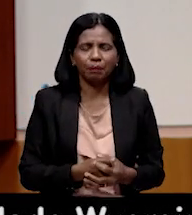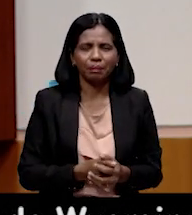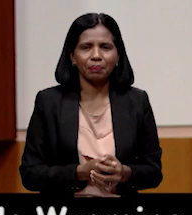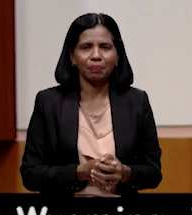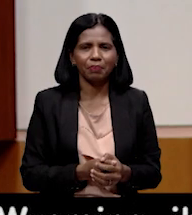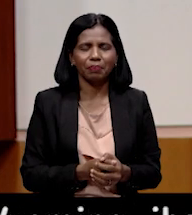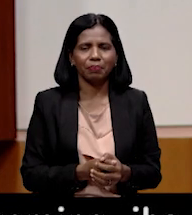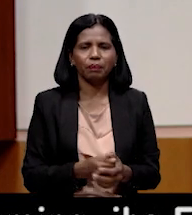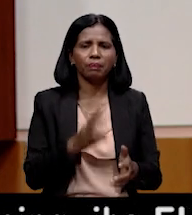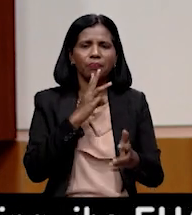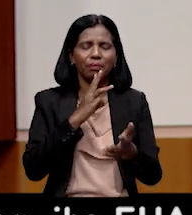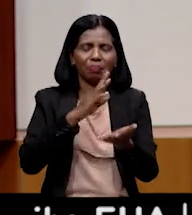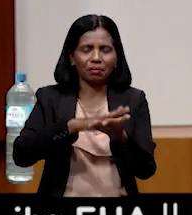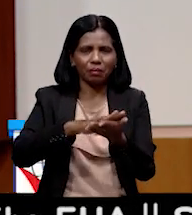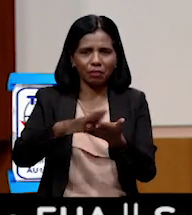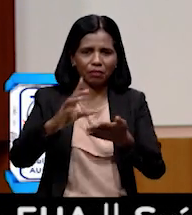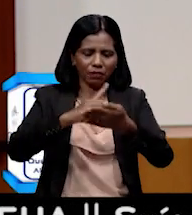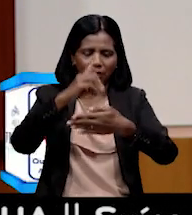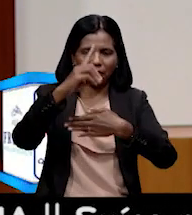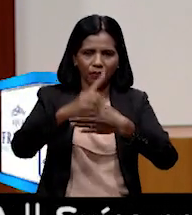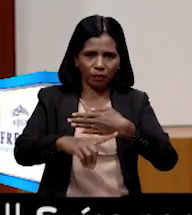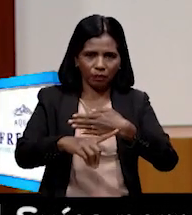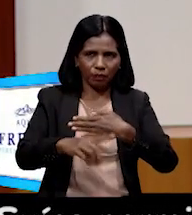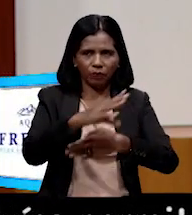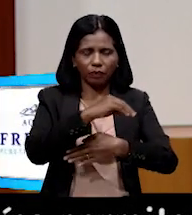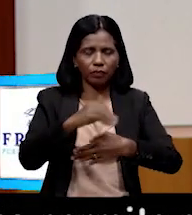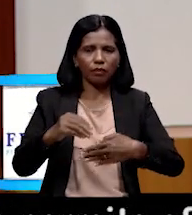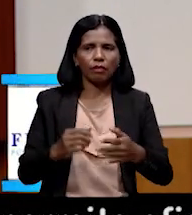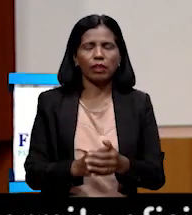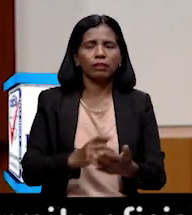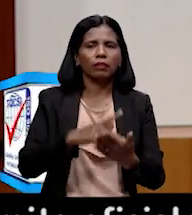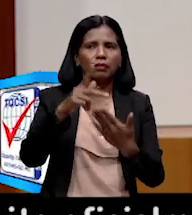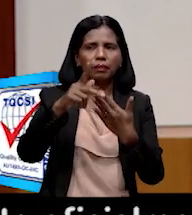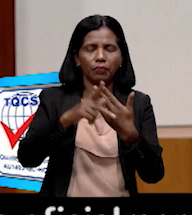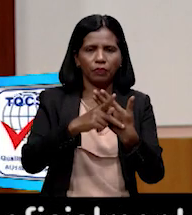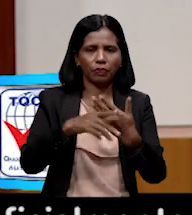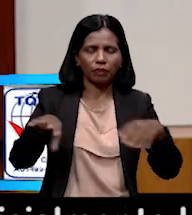saneamento, desenvolvimento urbano no rural, programa boa governação,